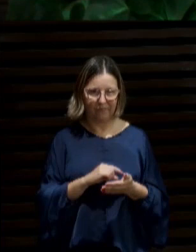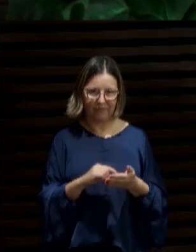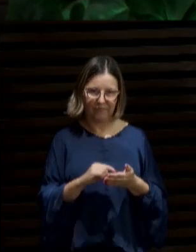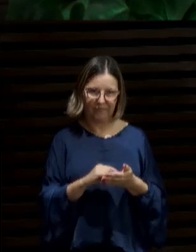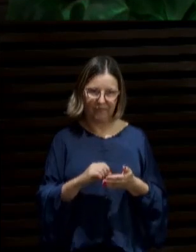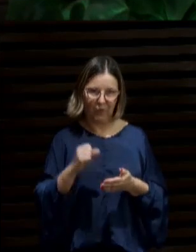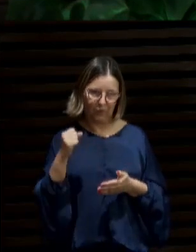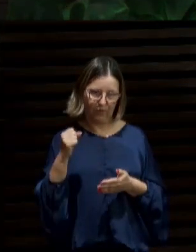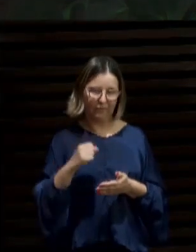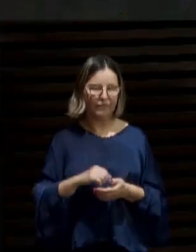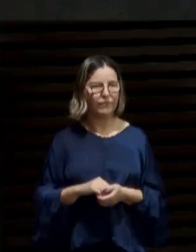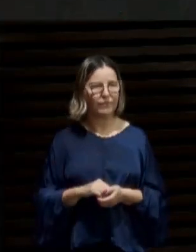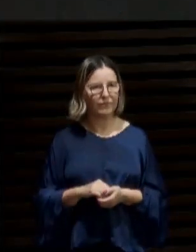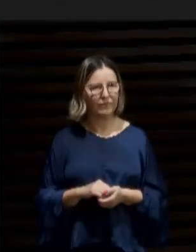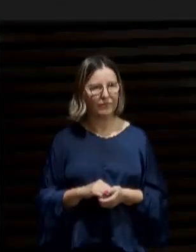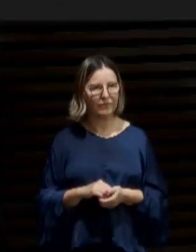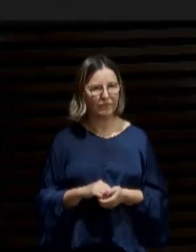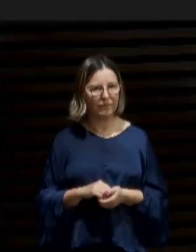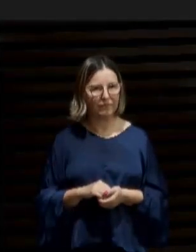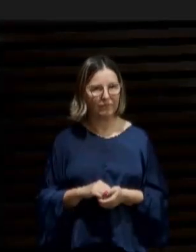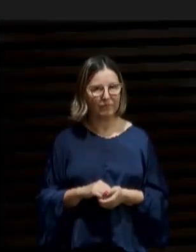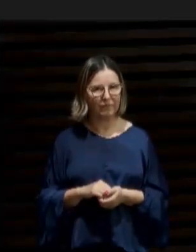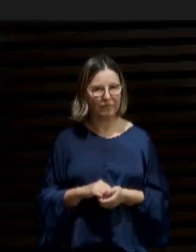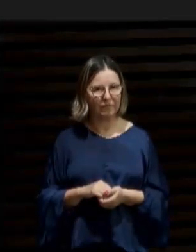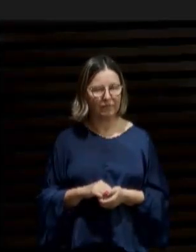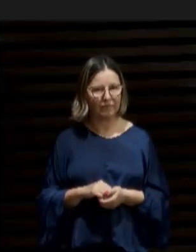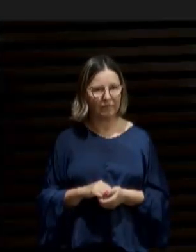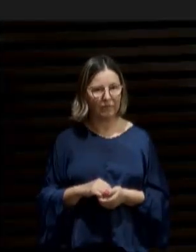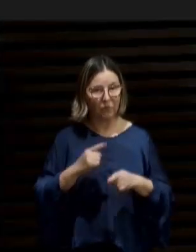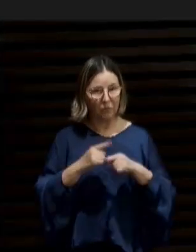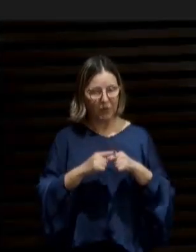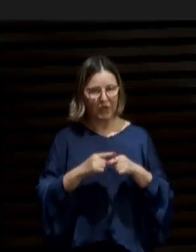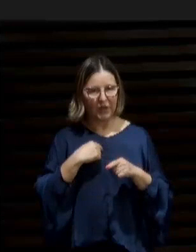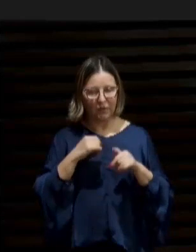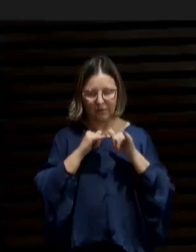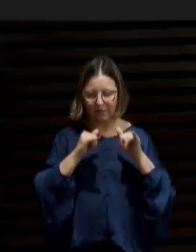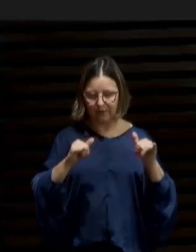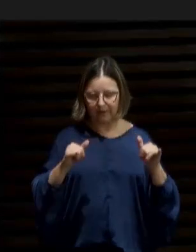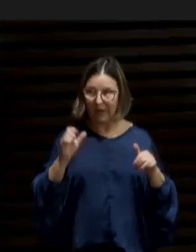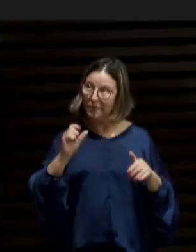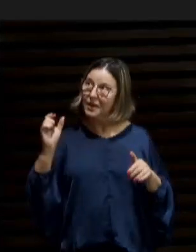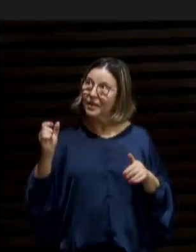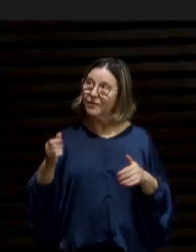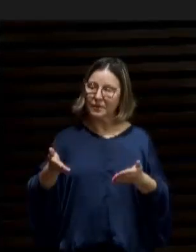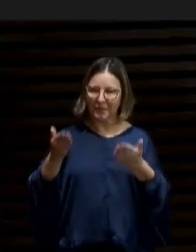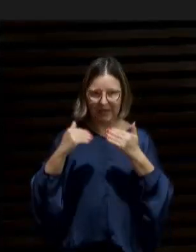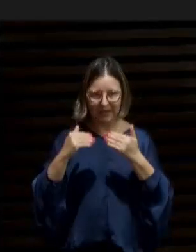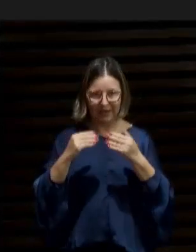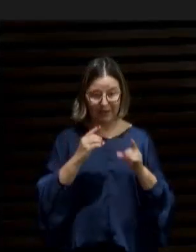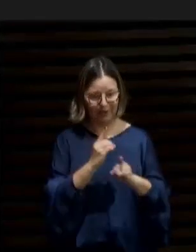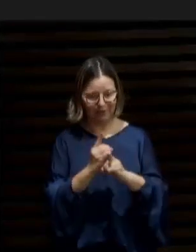versículo 8. Porque eu lhes tenho transmitido as palavras que me deste, e eles